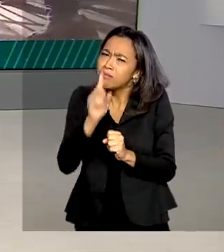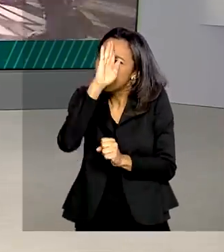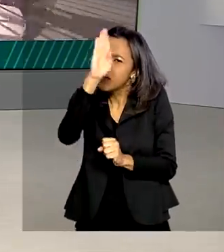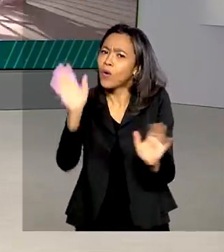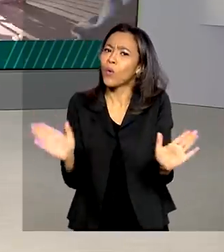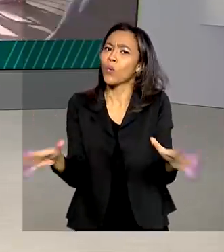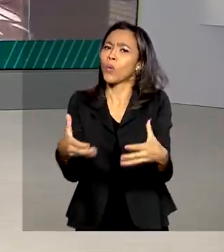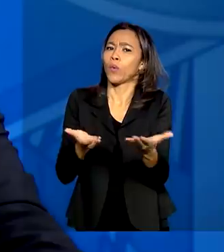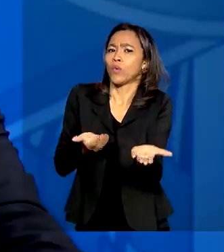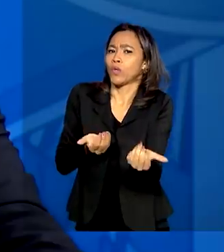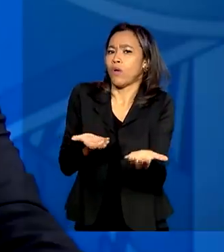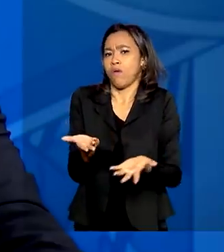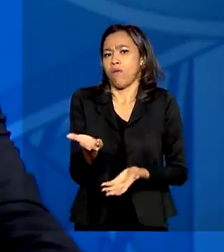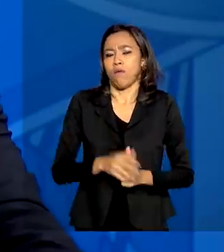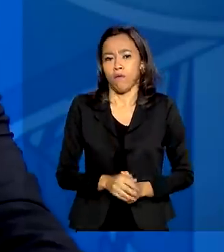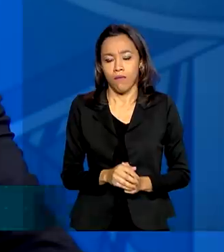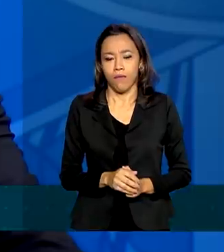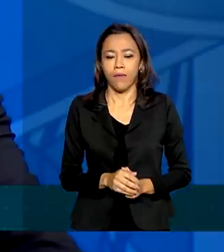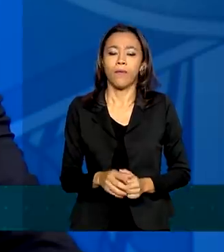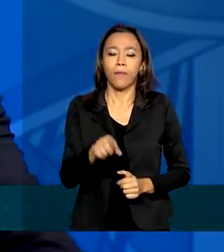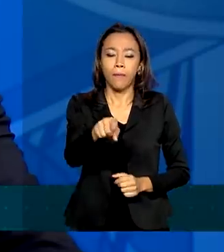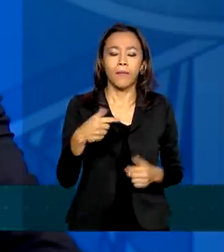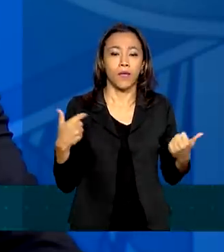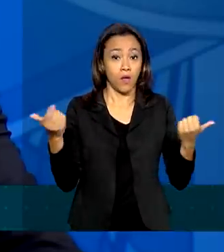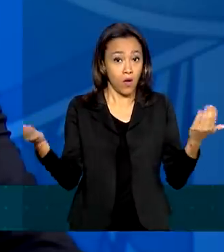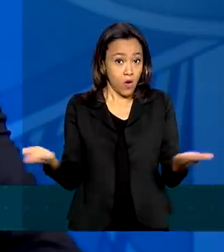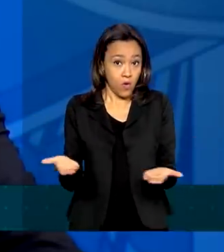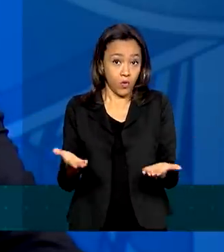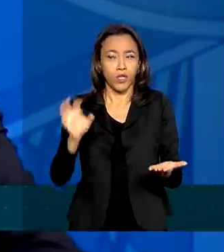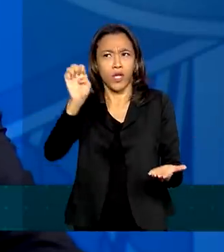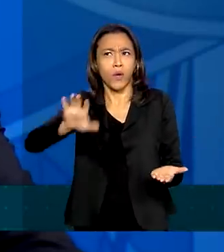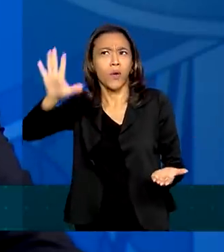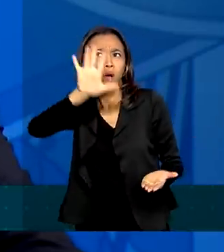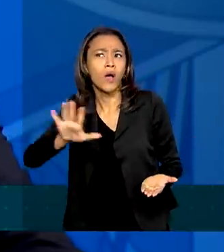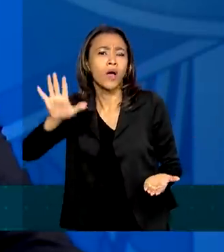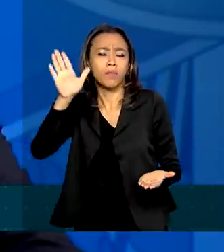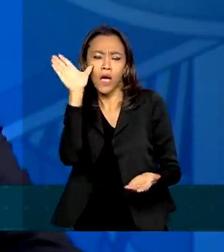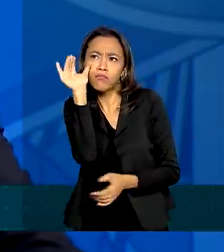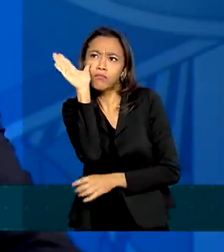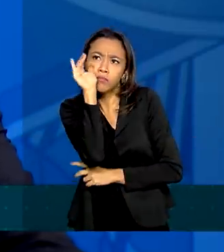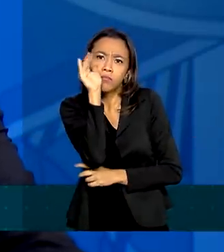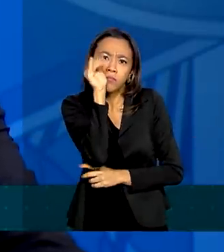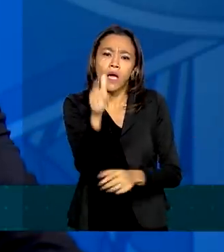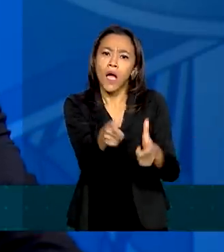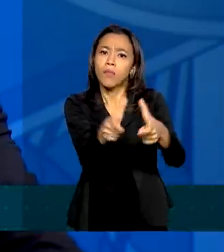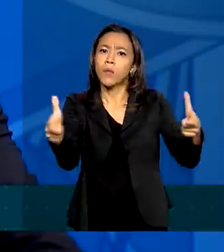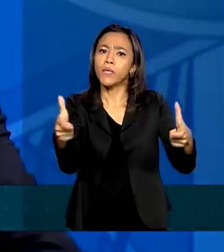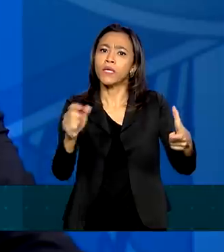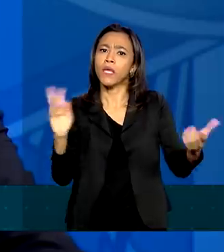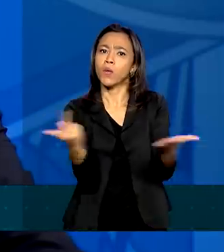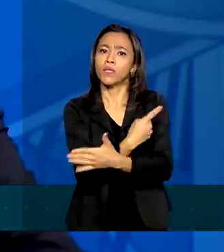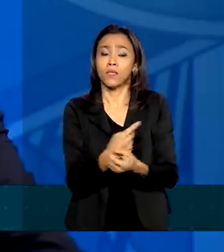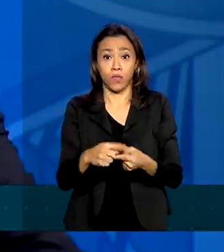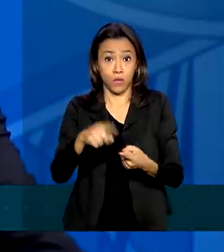jovens. As autoridades atuais na Europa estão observando que metade dos casos graves na França e na